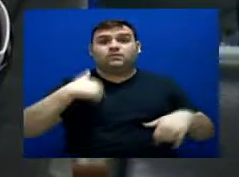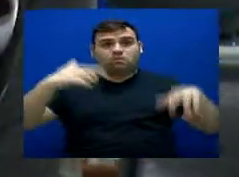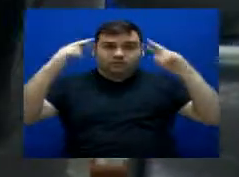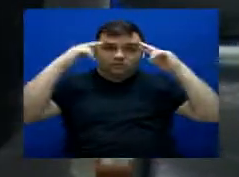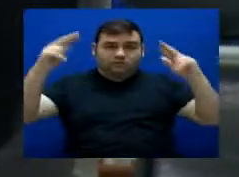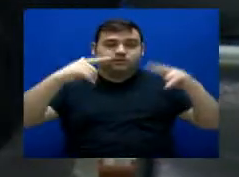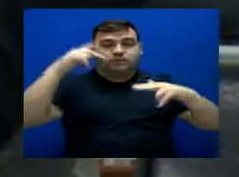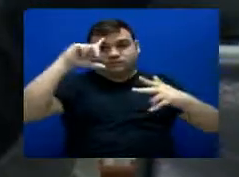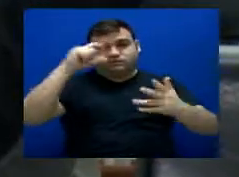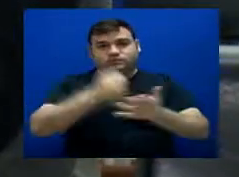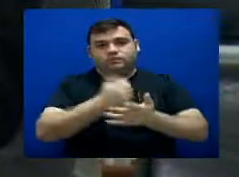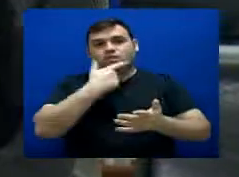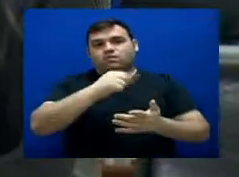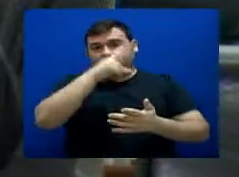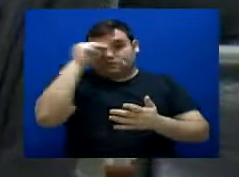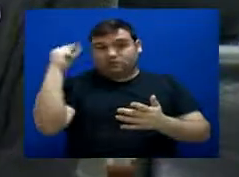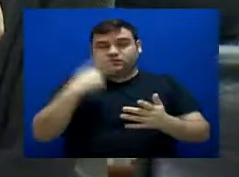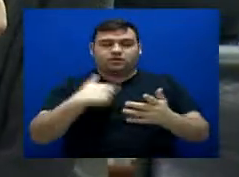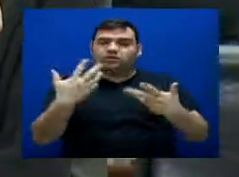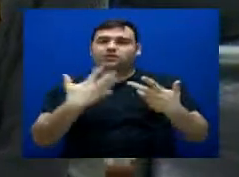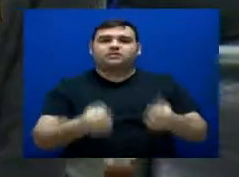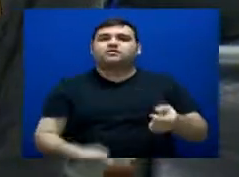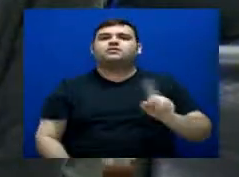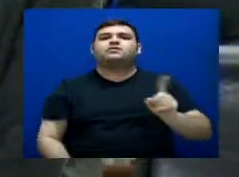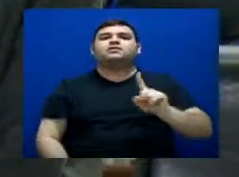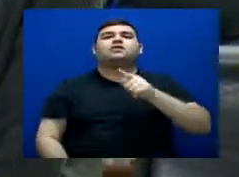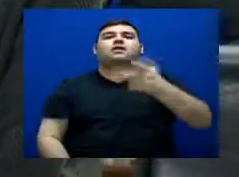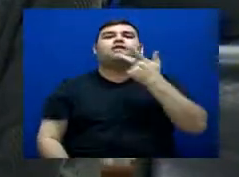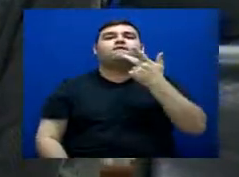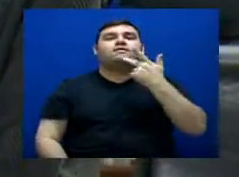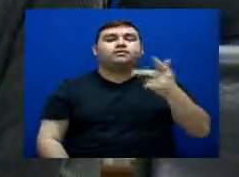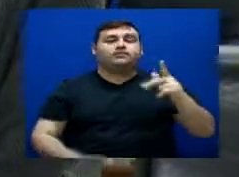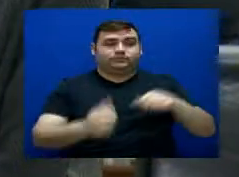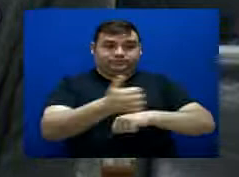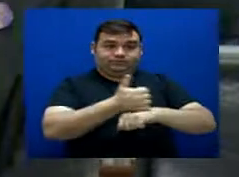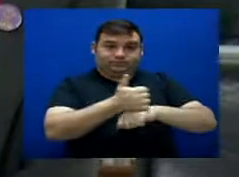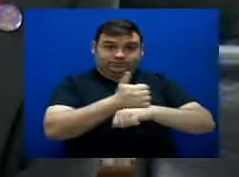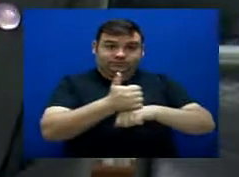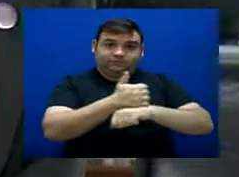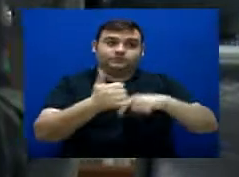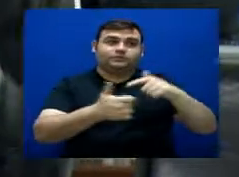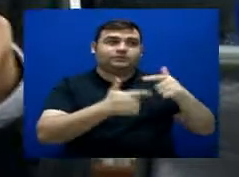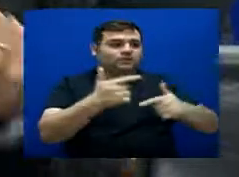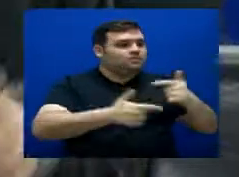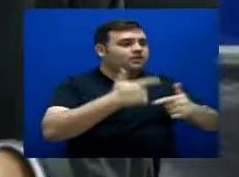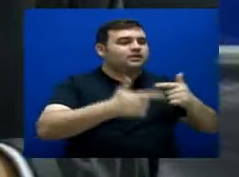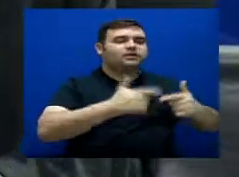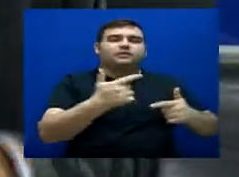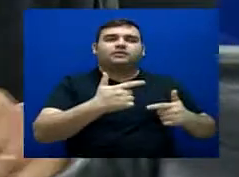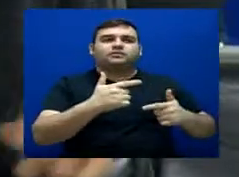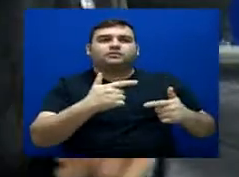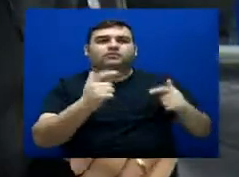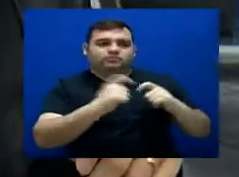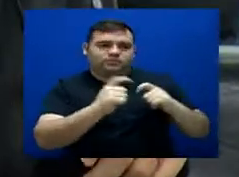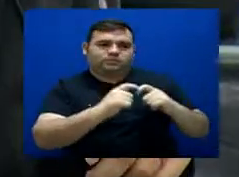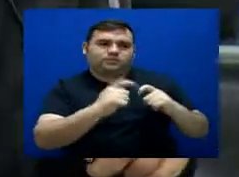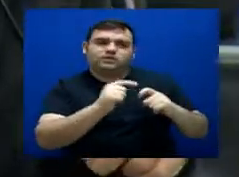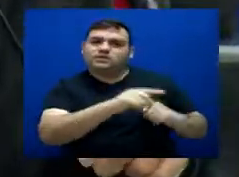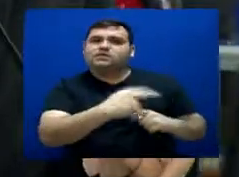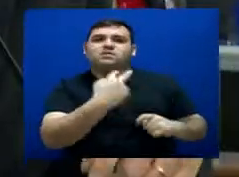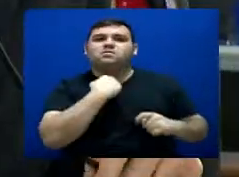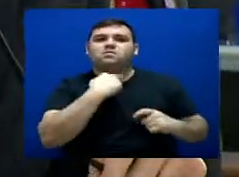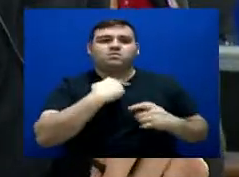respeite a posição do prefeito, eu discordo quando ele fala que o profissional que está de plantão não tenha direito